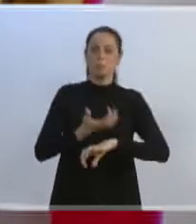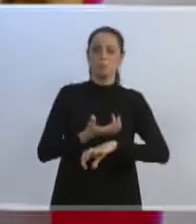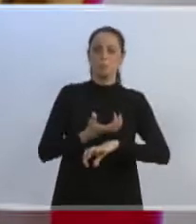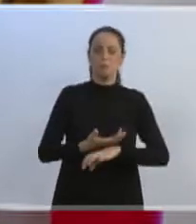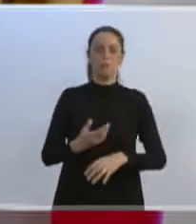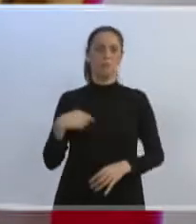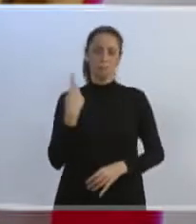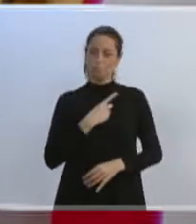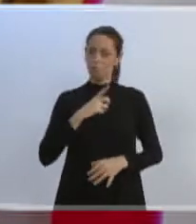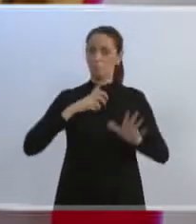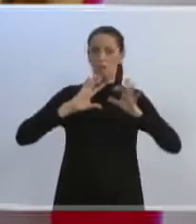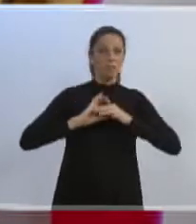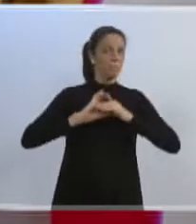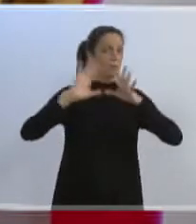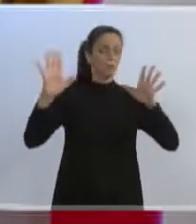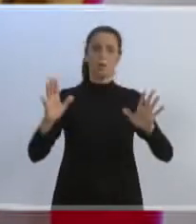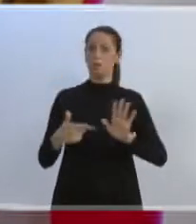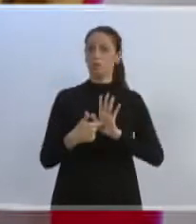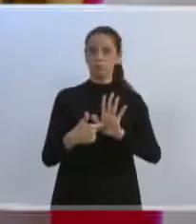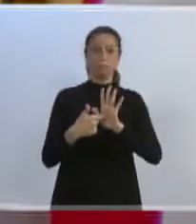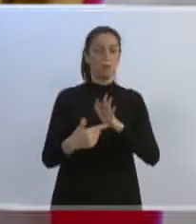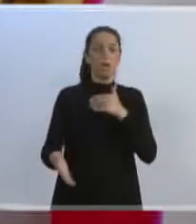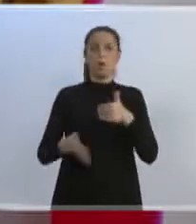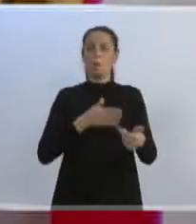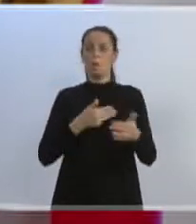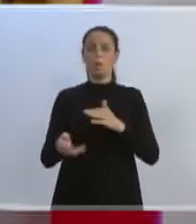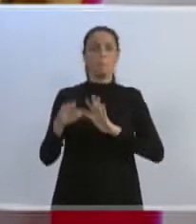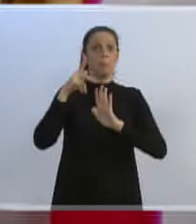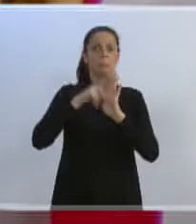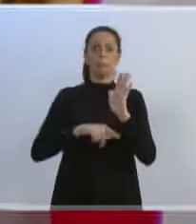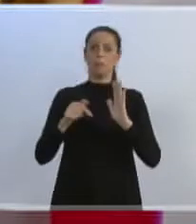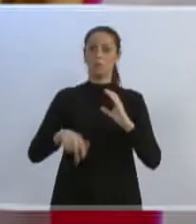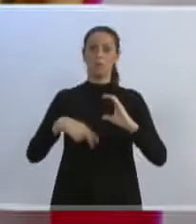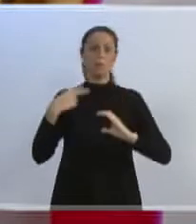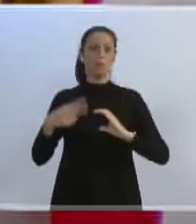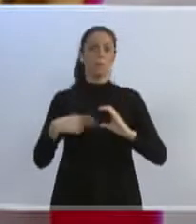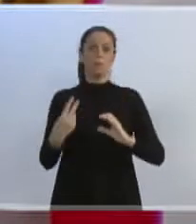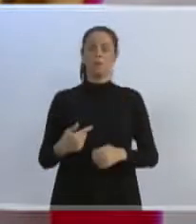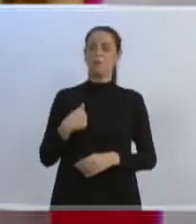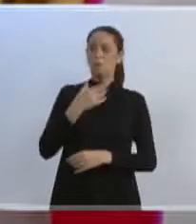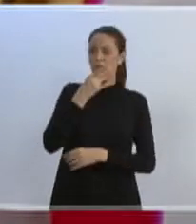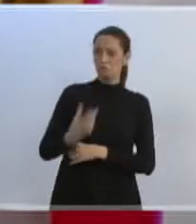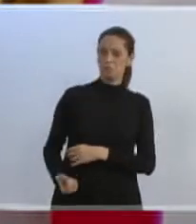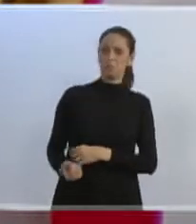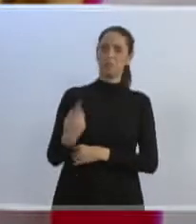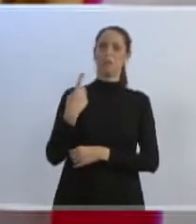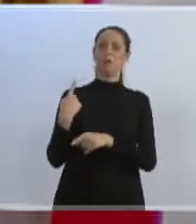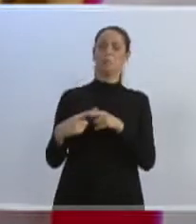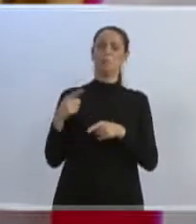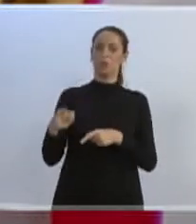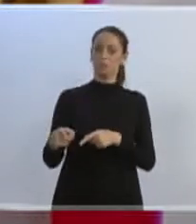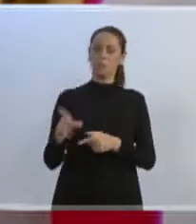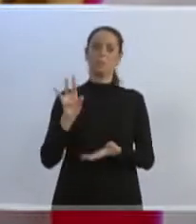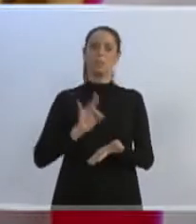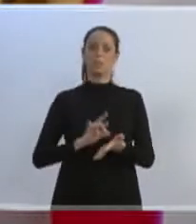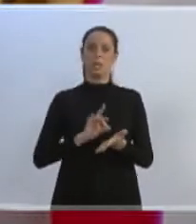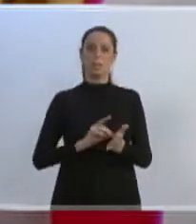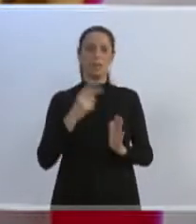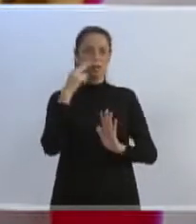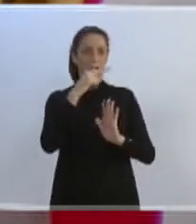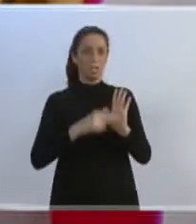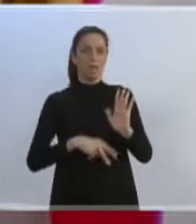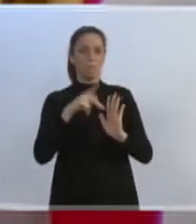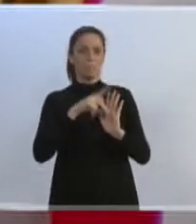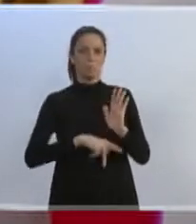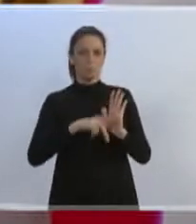a liberdade até de fazer a apresentação de qualquer projeto nessa casa. E eu me estranho muito, Vossa Excelência, se apropriar de um projeto para querer